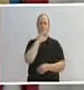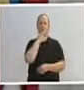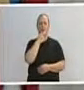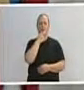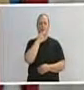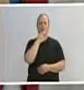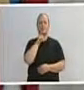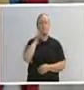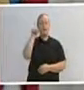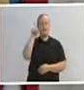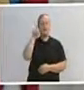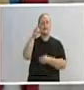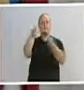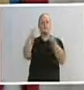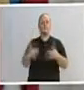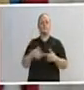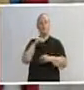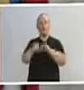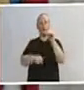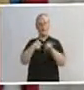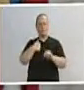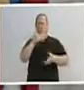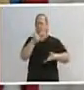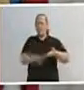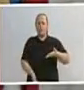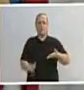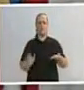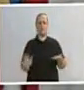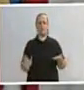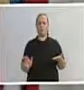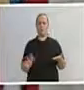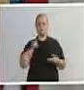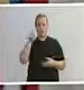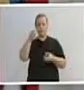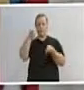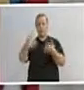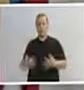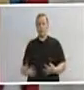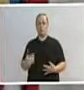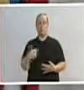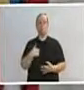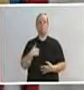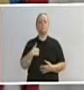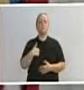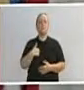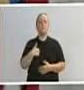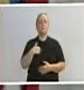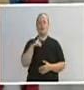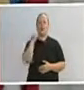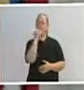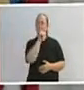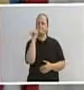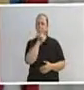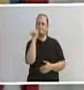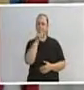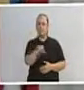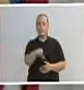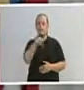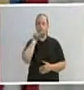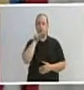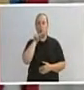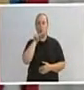O primeiro-ministro inglês foi derrotado nas urnas. A Inglaterra decidiu, ou melhor, o Reino Unido decidiu. A